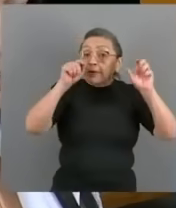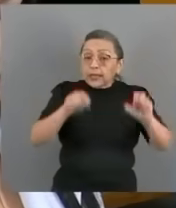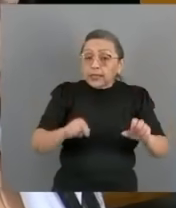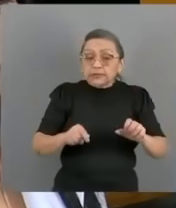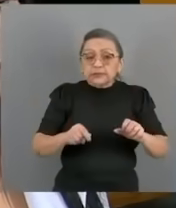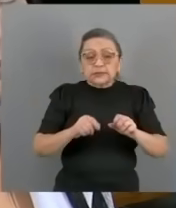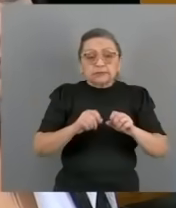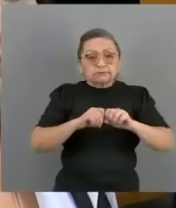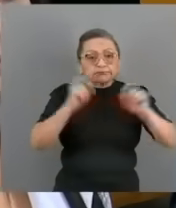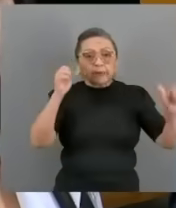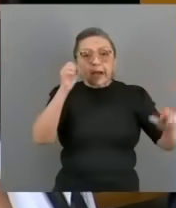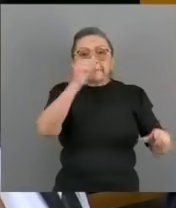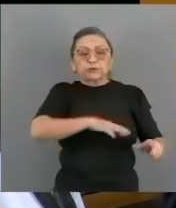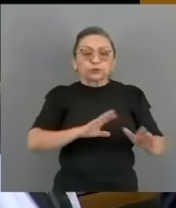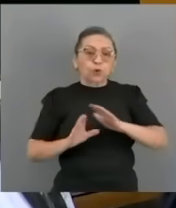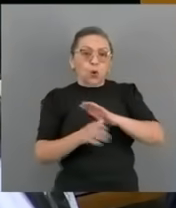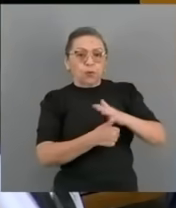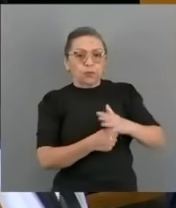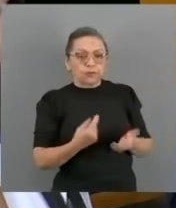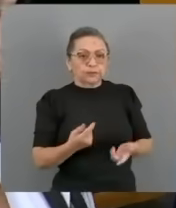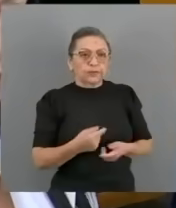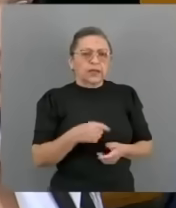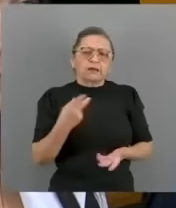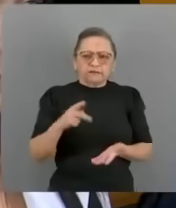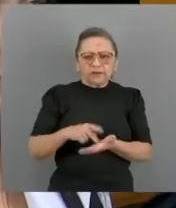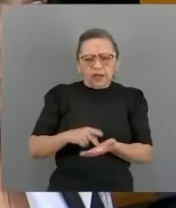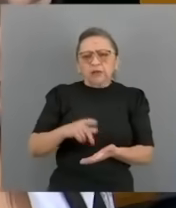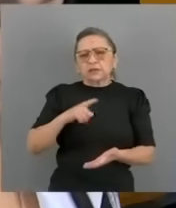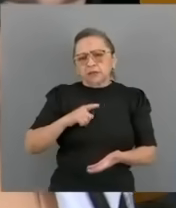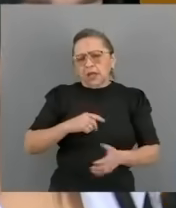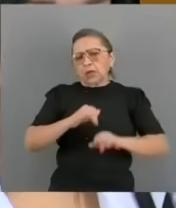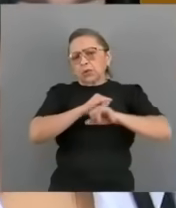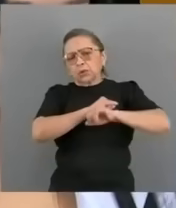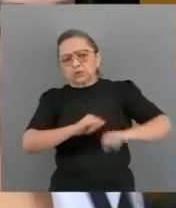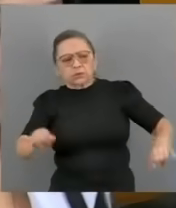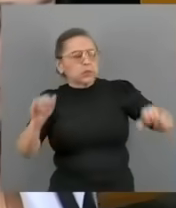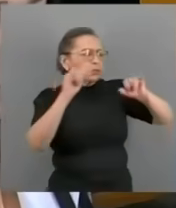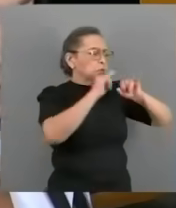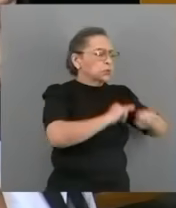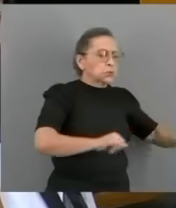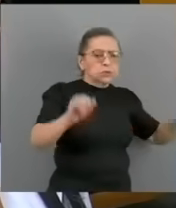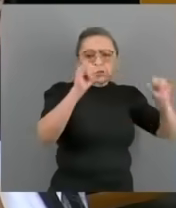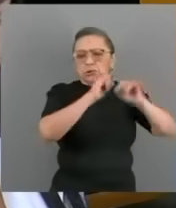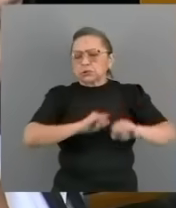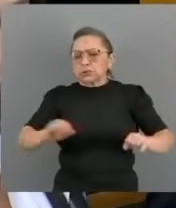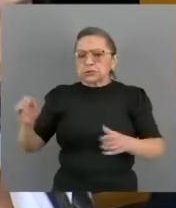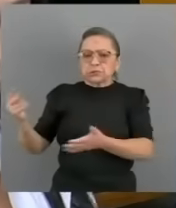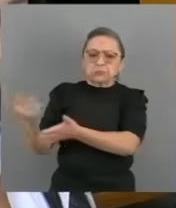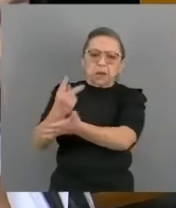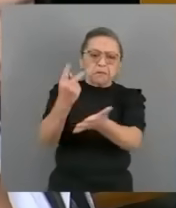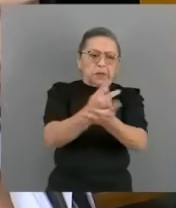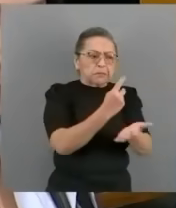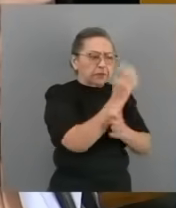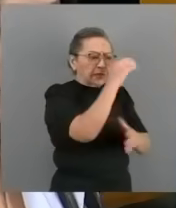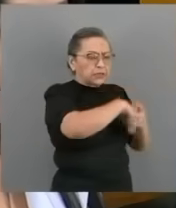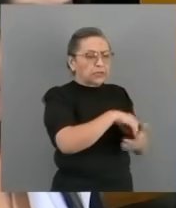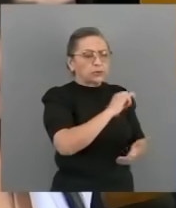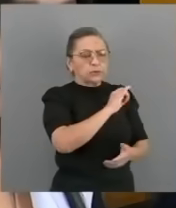É verdade que existem notícias sobre irregularidades no INSS de muito